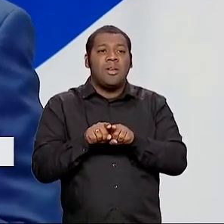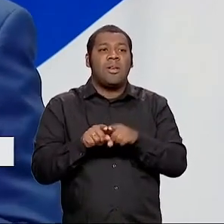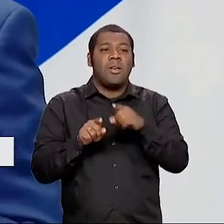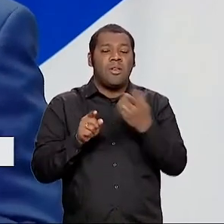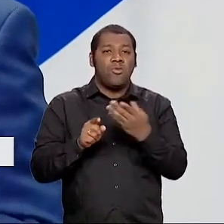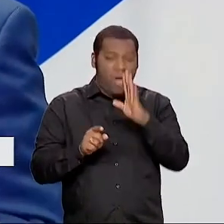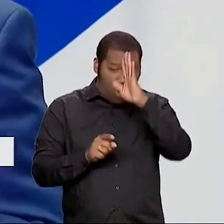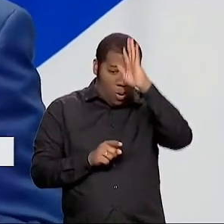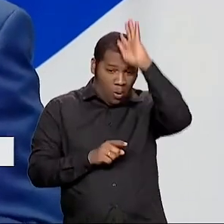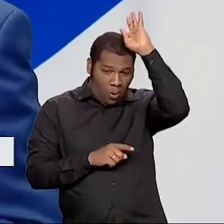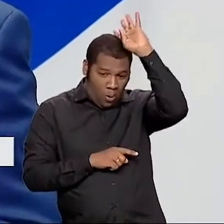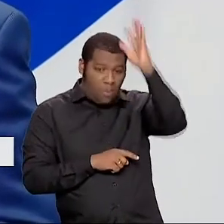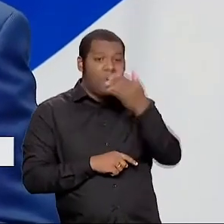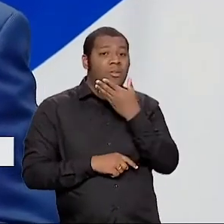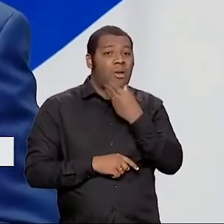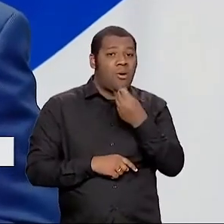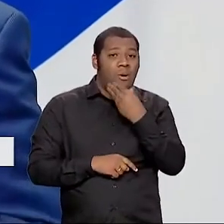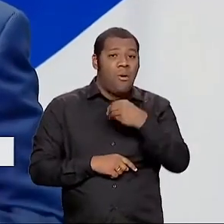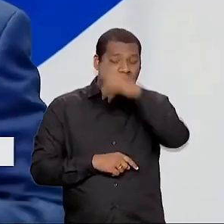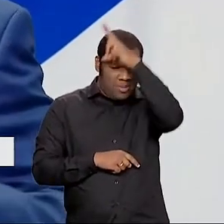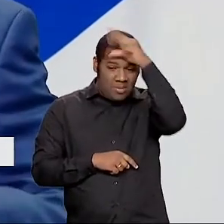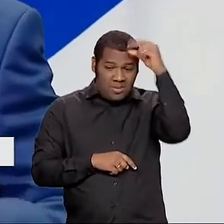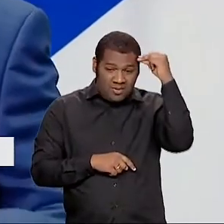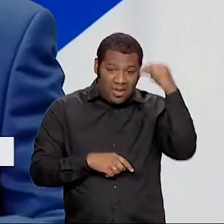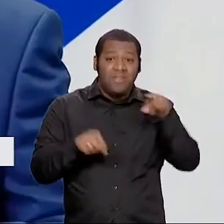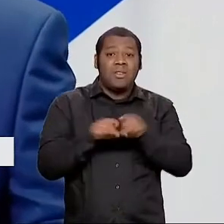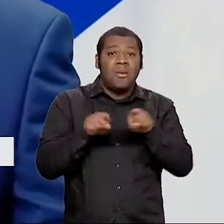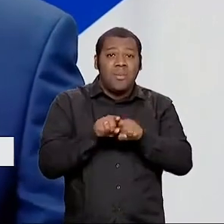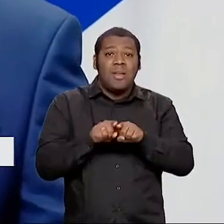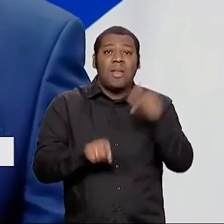de Roma e com a primeira-ministra Jordana,